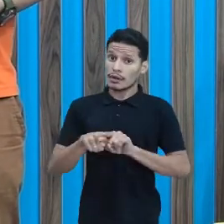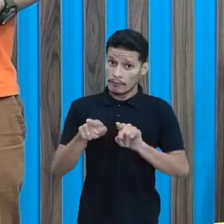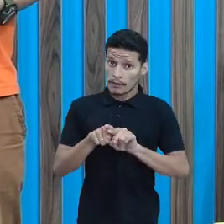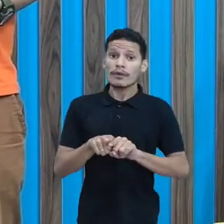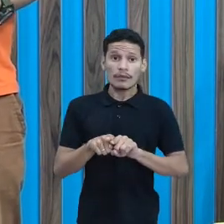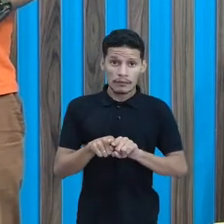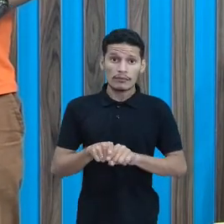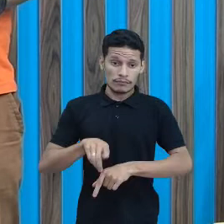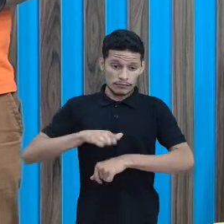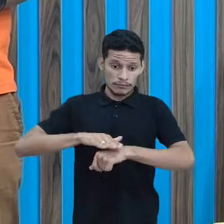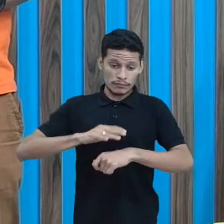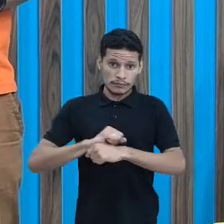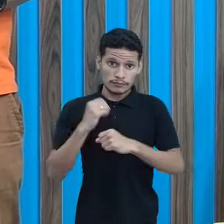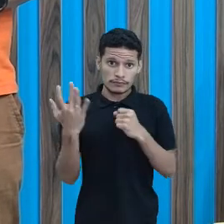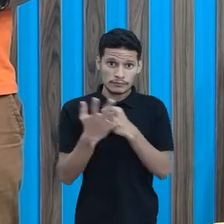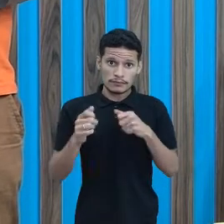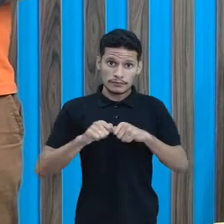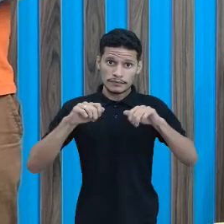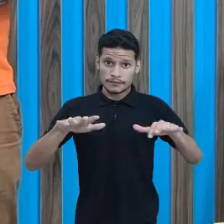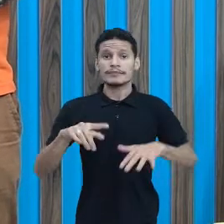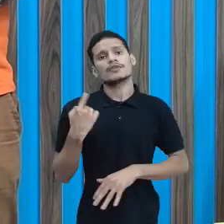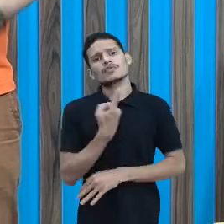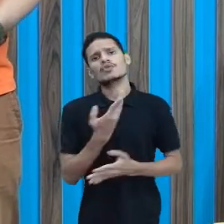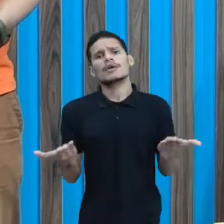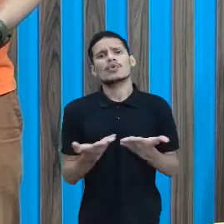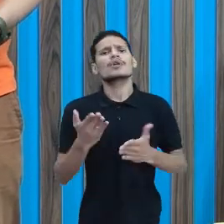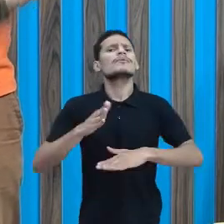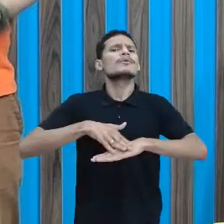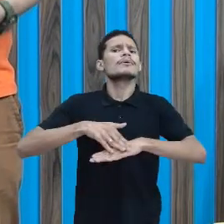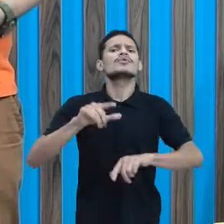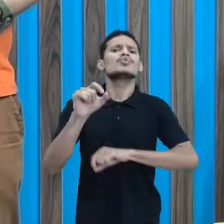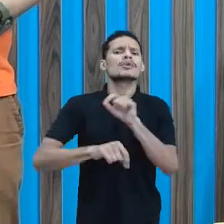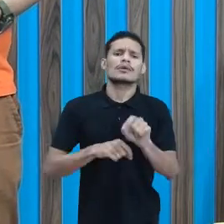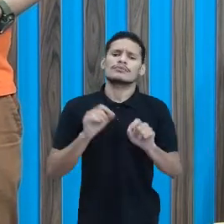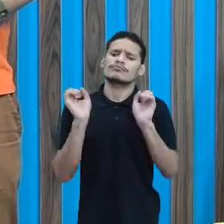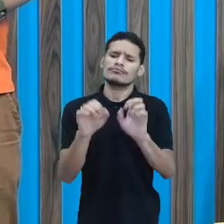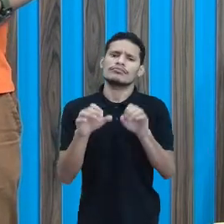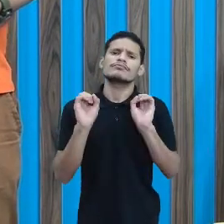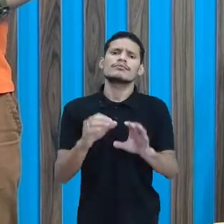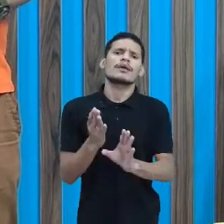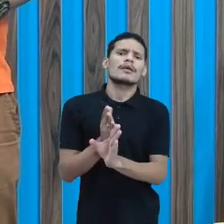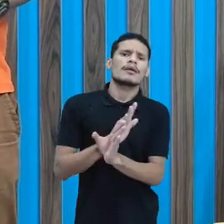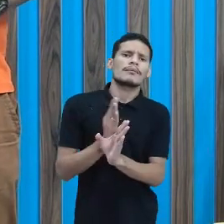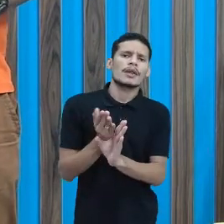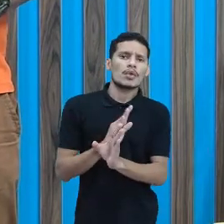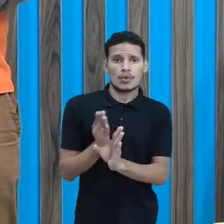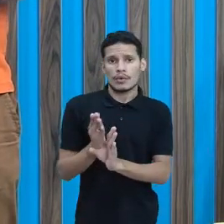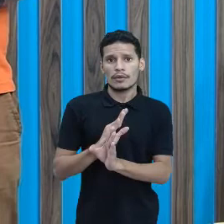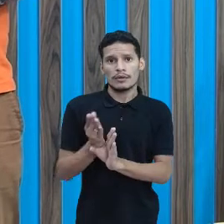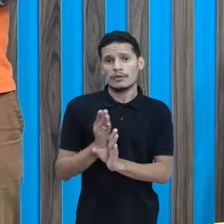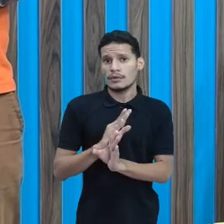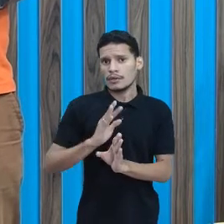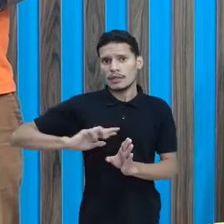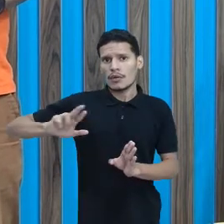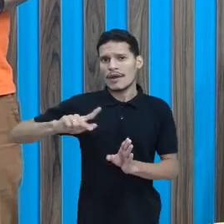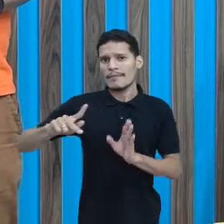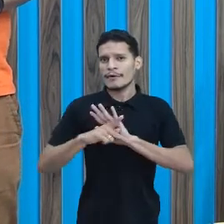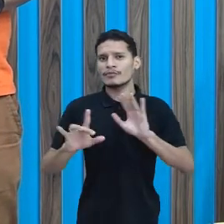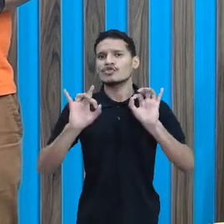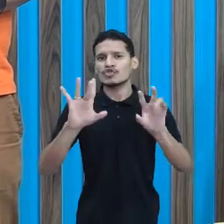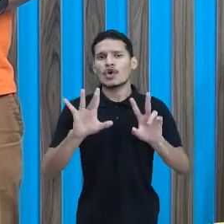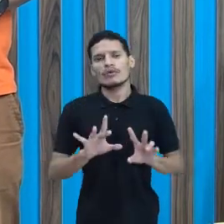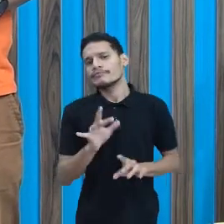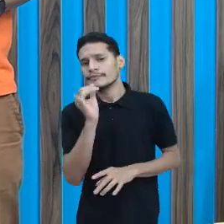essa pandemia. Então, estamos aqui através do nosso ensino híbrido. O que significa isso? Significa que não é somente digital, não é somente você